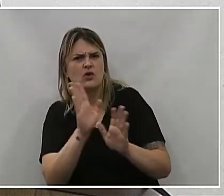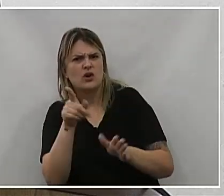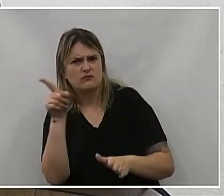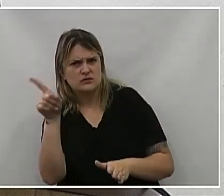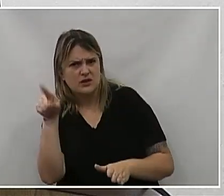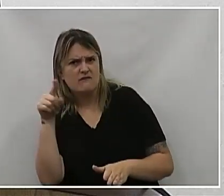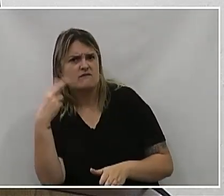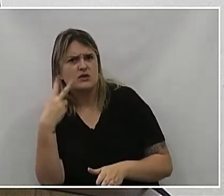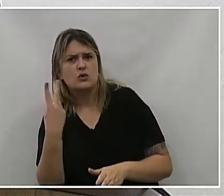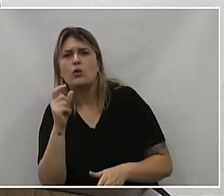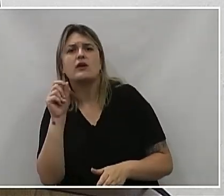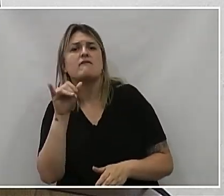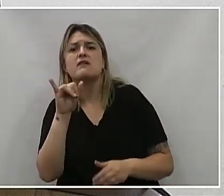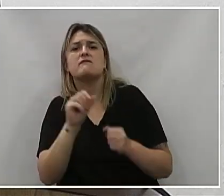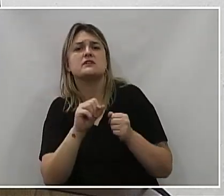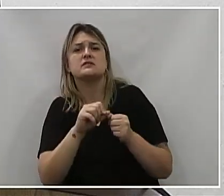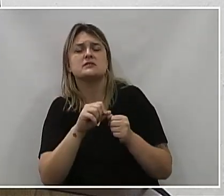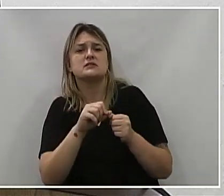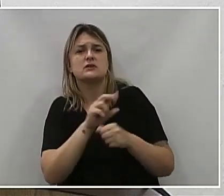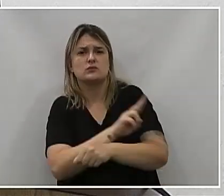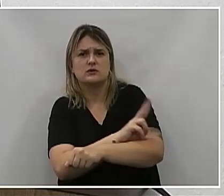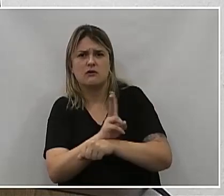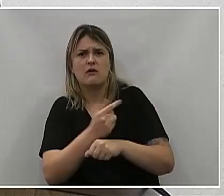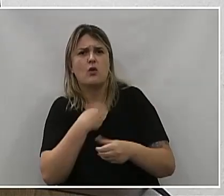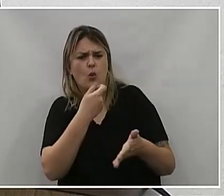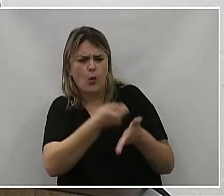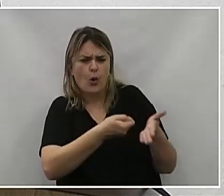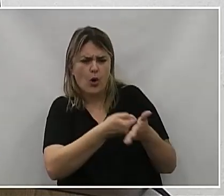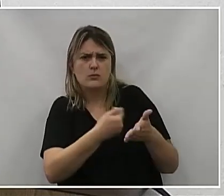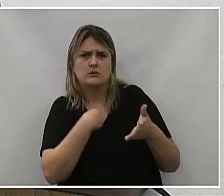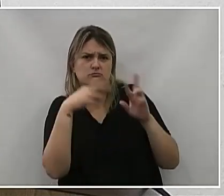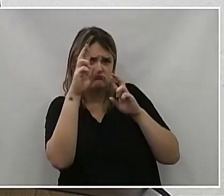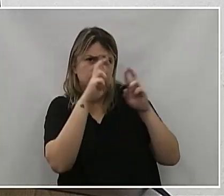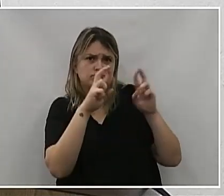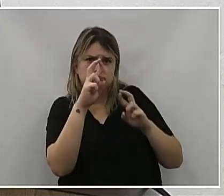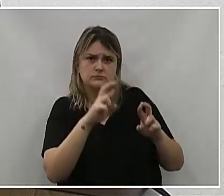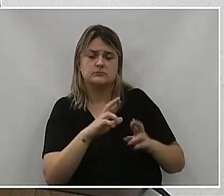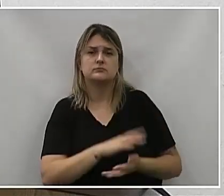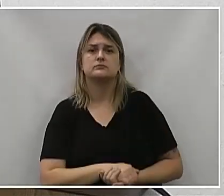o que vai fazer pela Uniuv? Eu estou cobrando, estou fiscalizando.